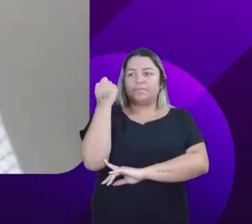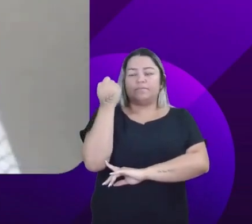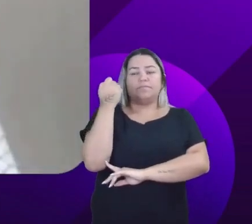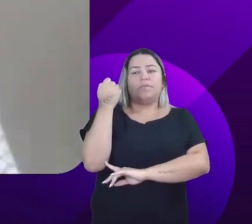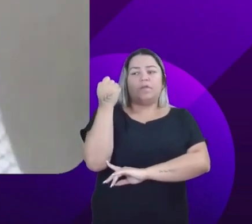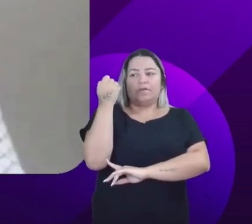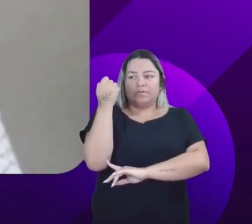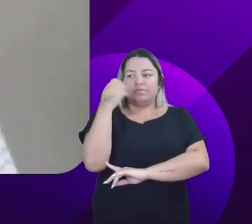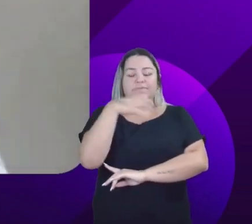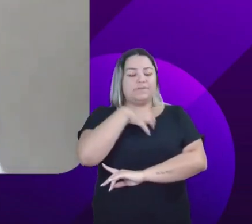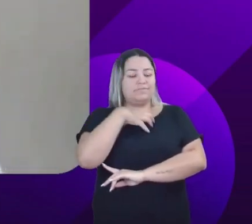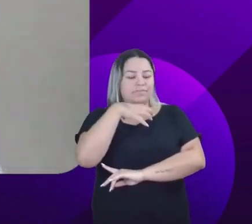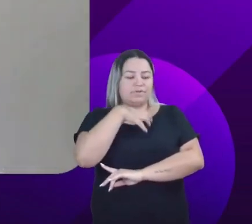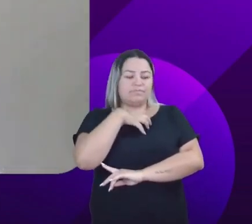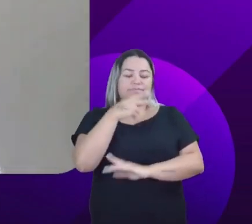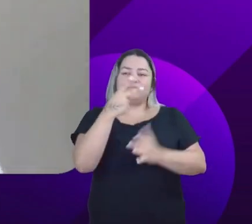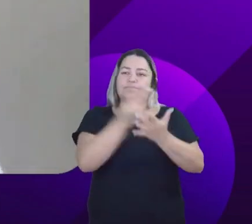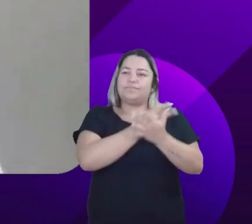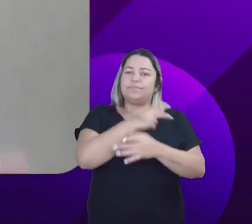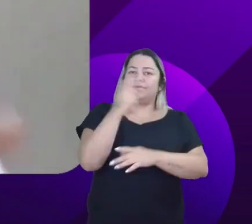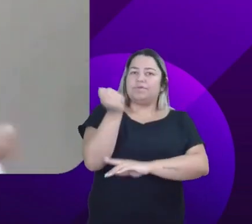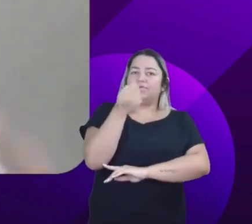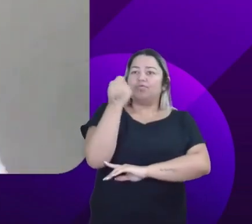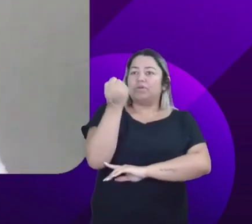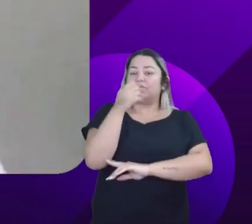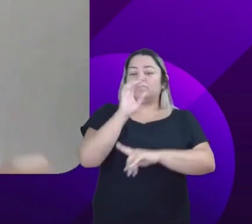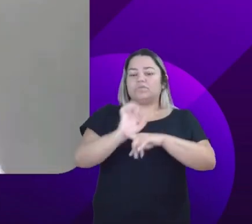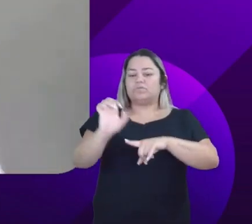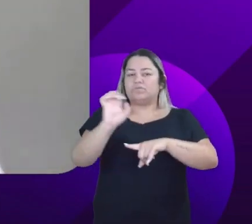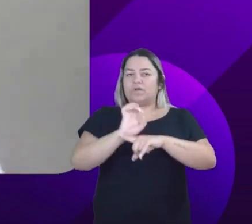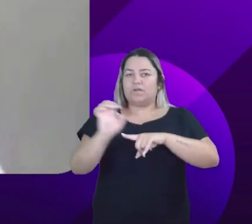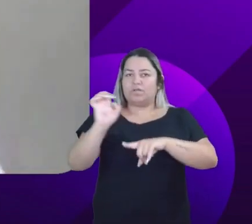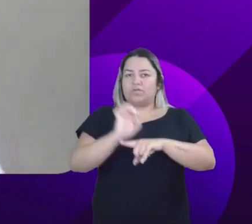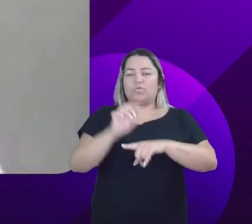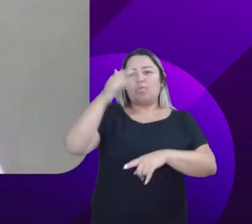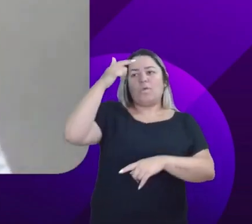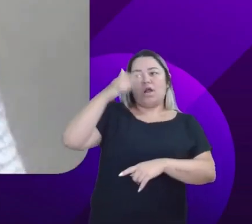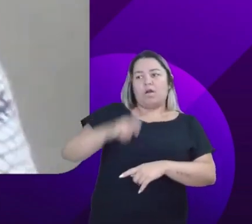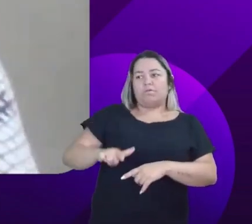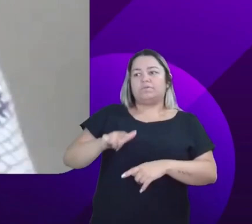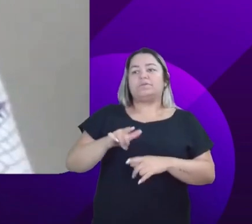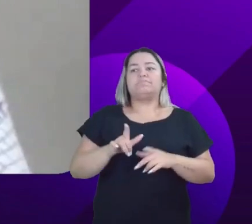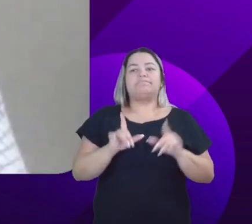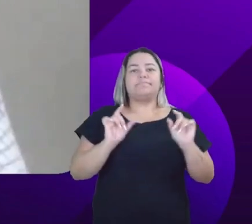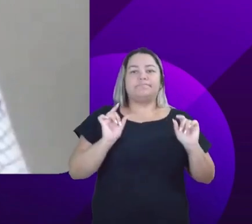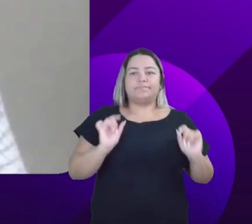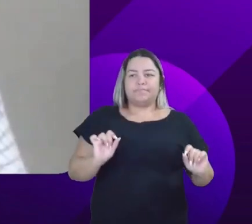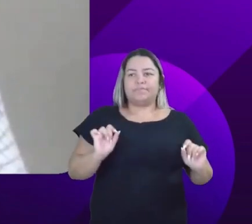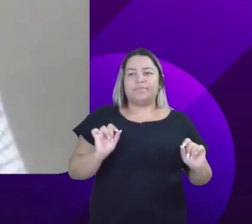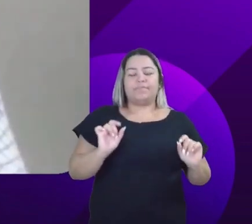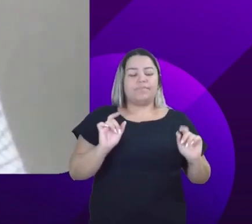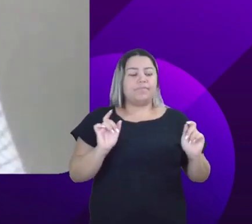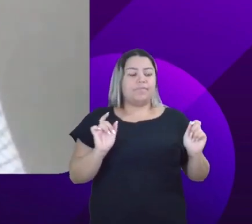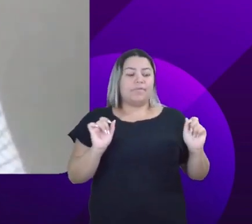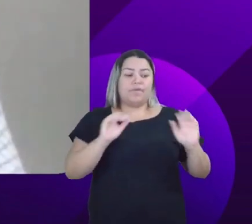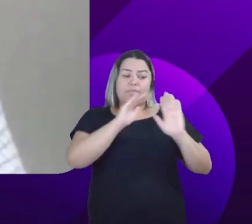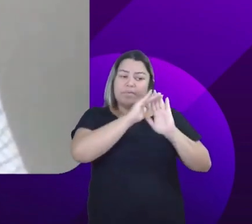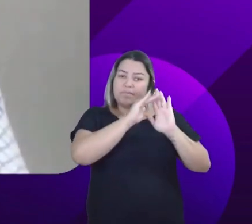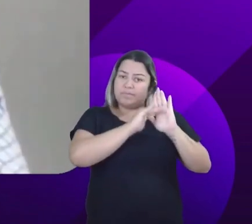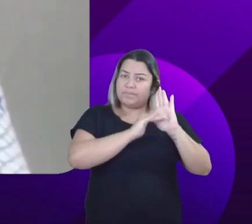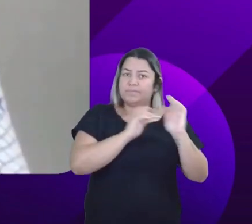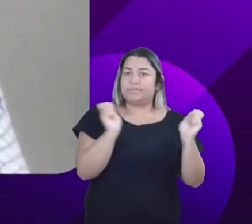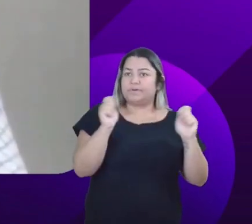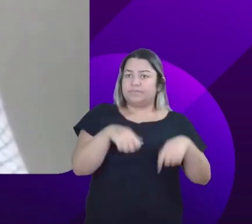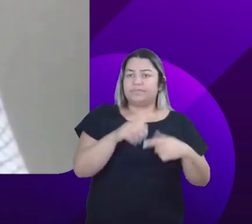nós sentimos no estado do Rio Grande do Sul. Também uma outra questão que é preciso destacar,